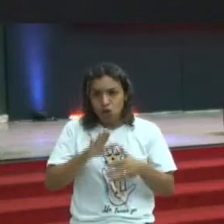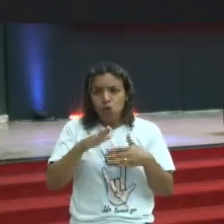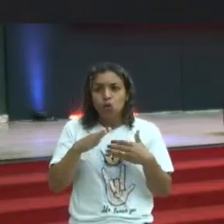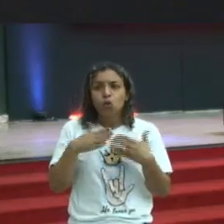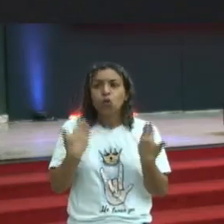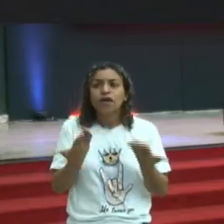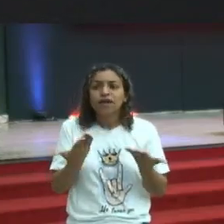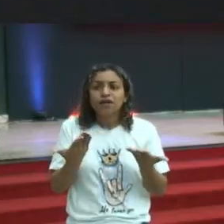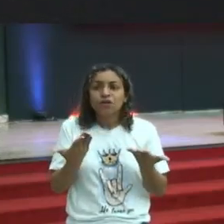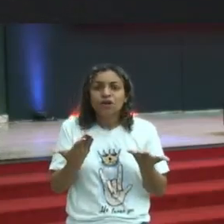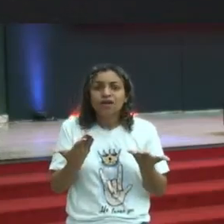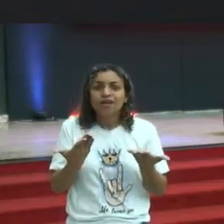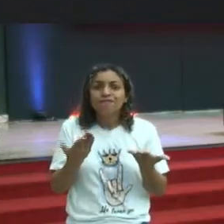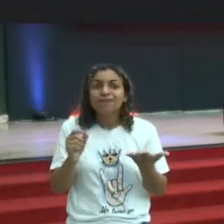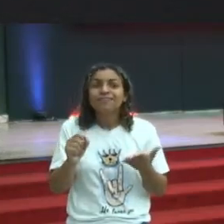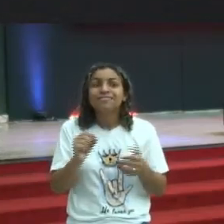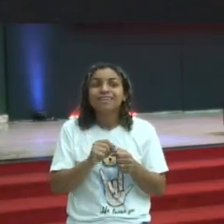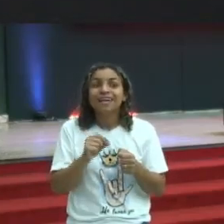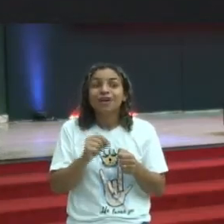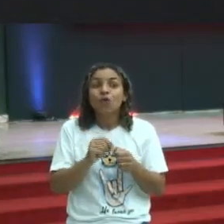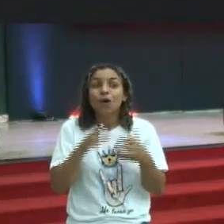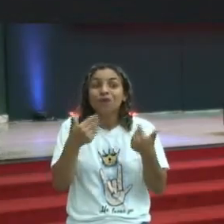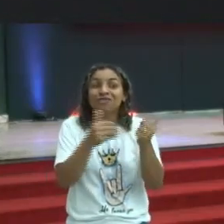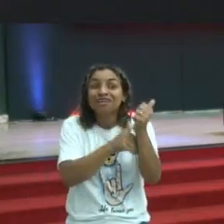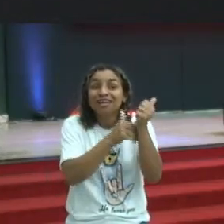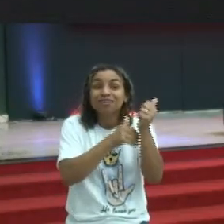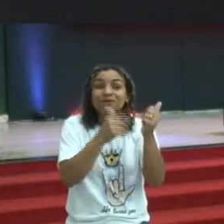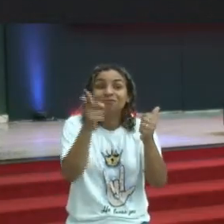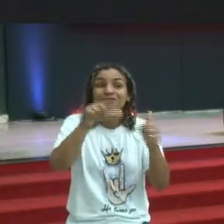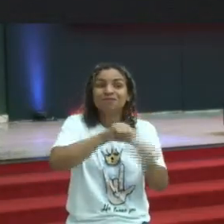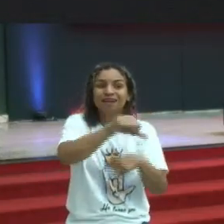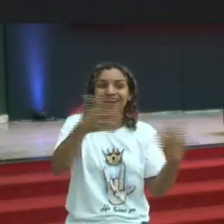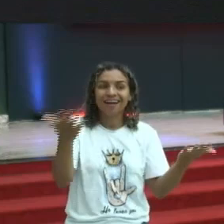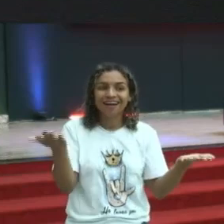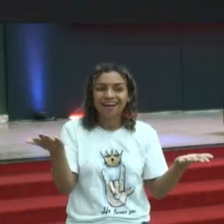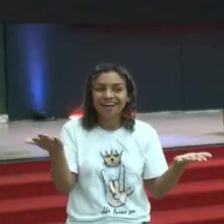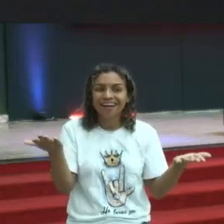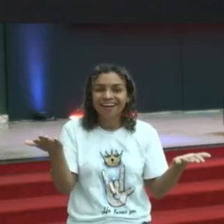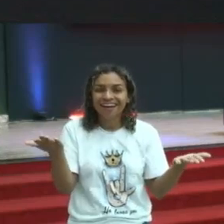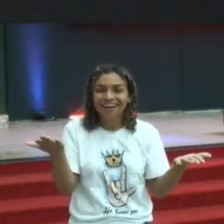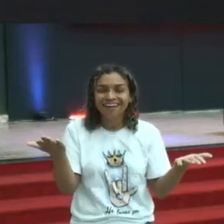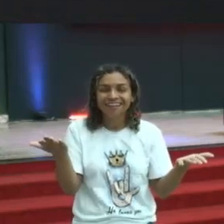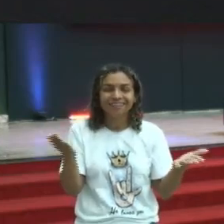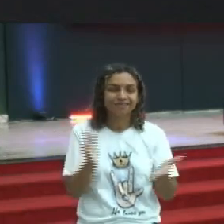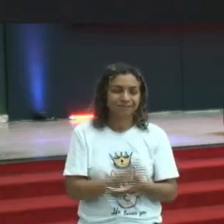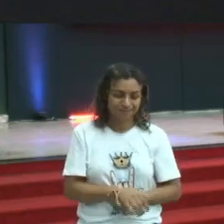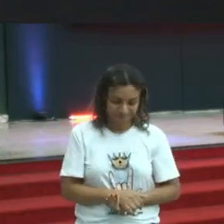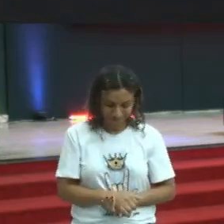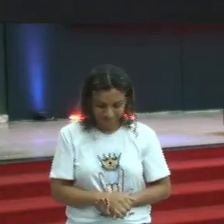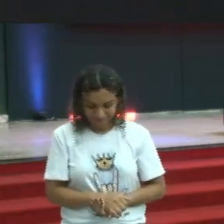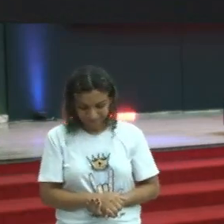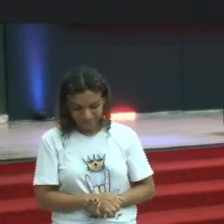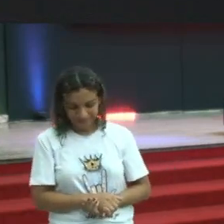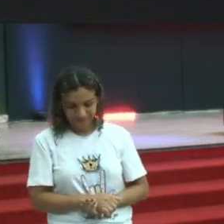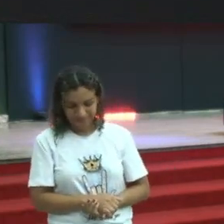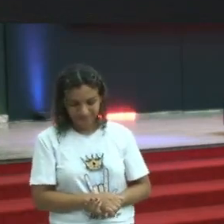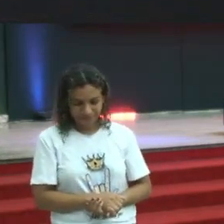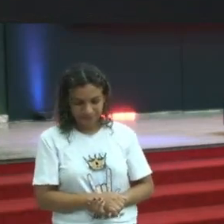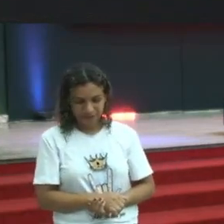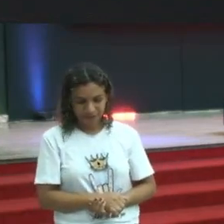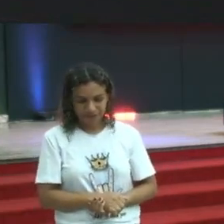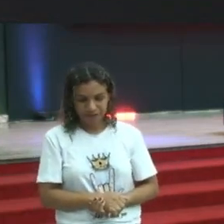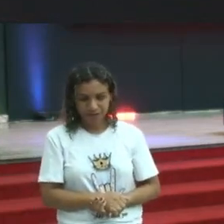chave? Qual o segredo? Qual o caminho para mudar?